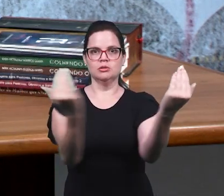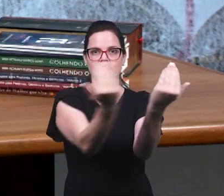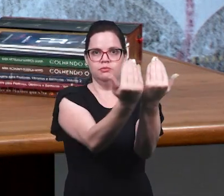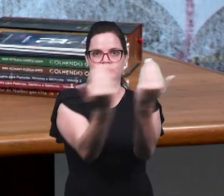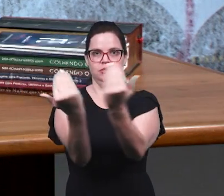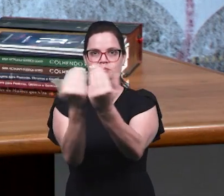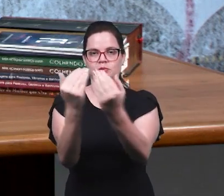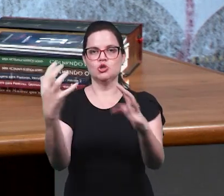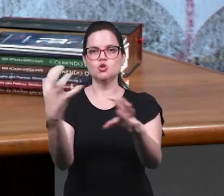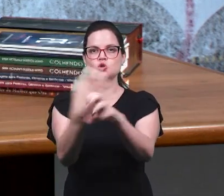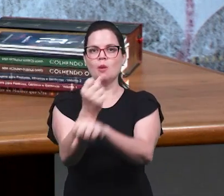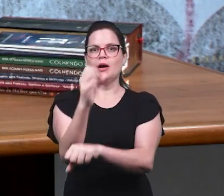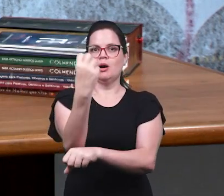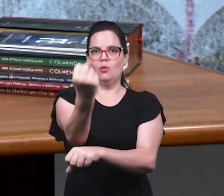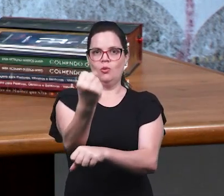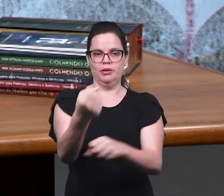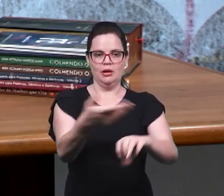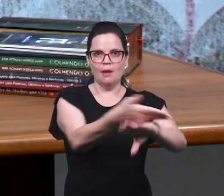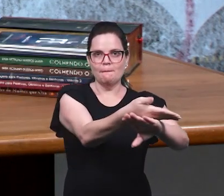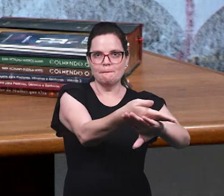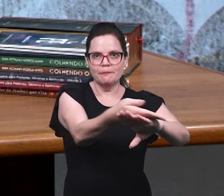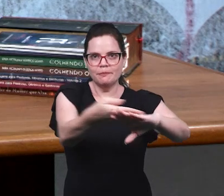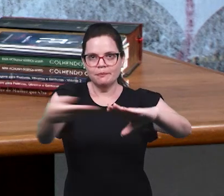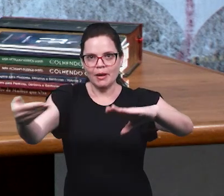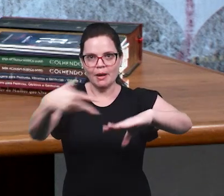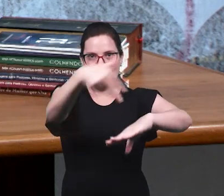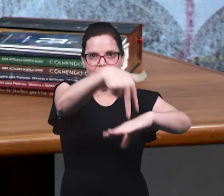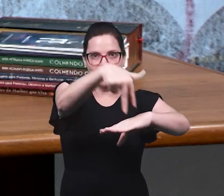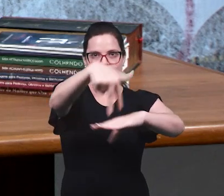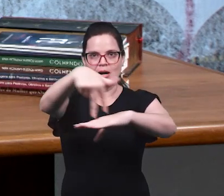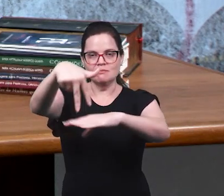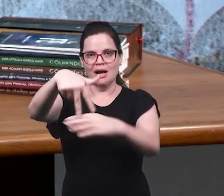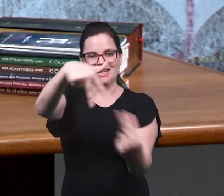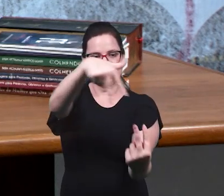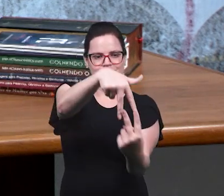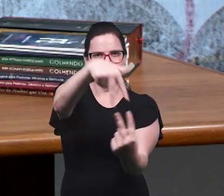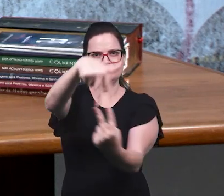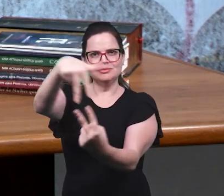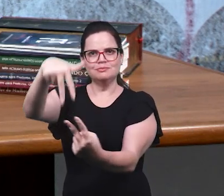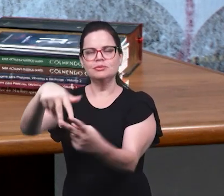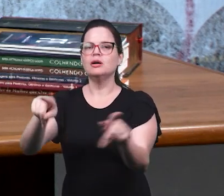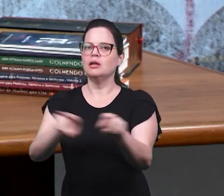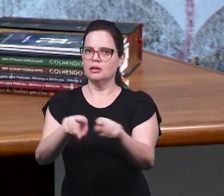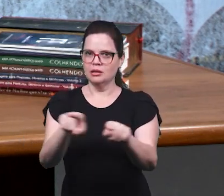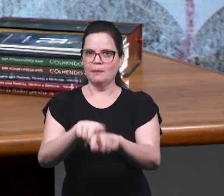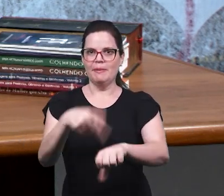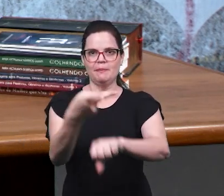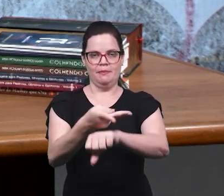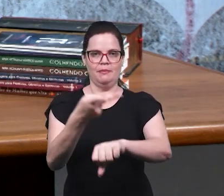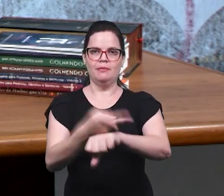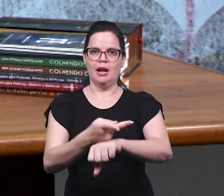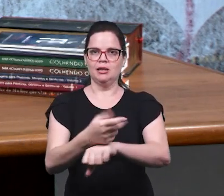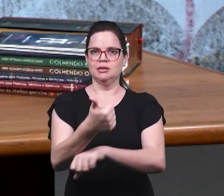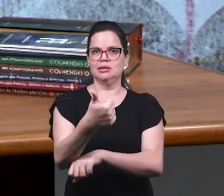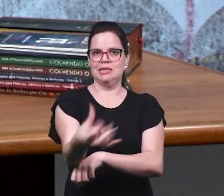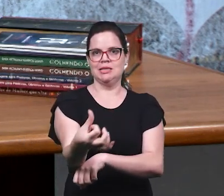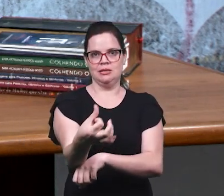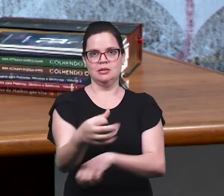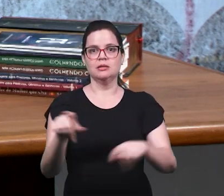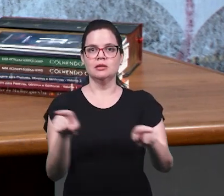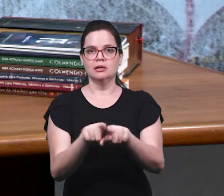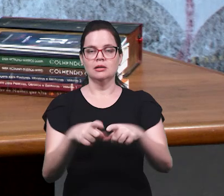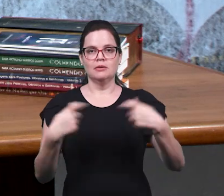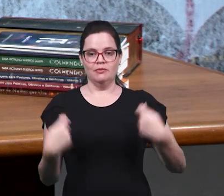tábua e 2 bases debaixo de outra tábua. Farás também 5 barras de madeira